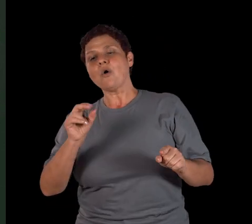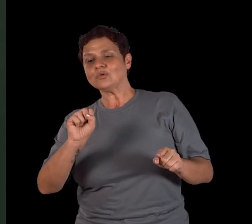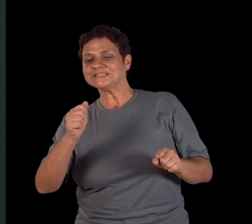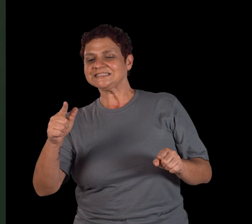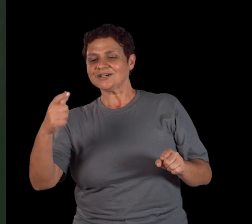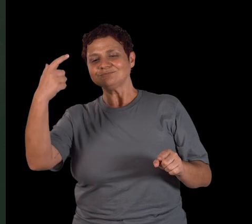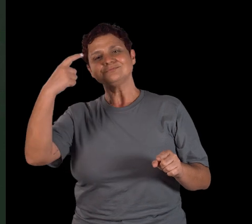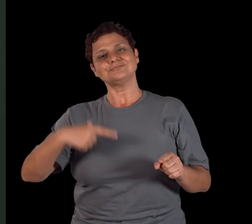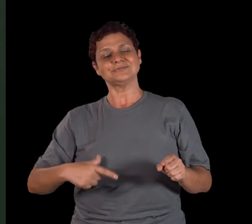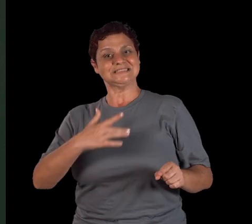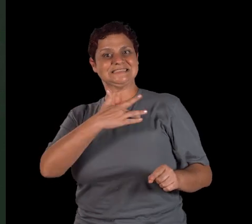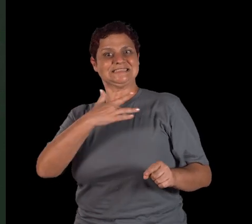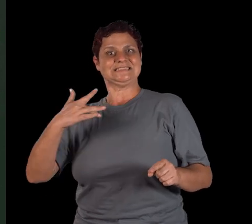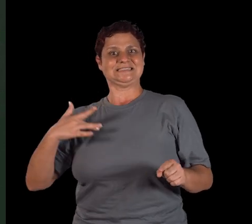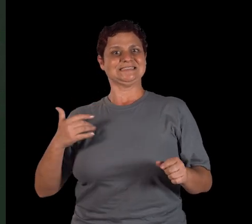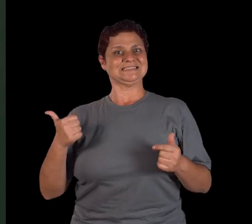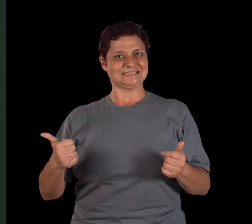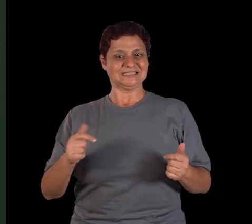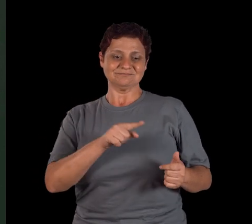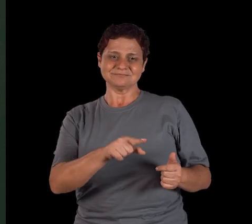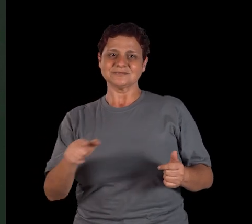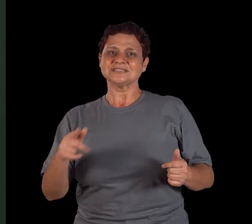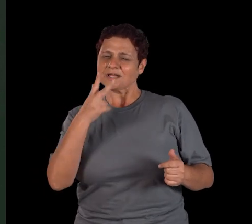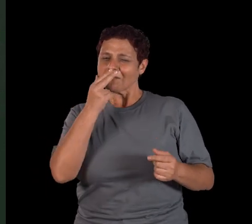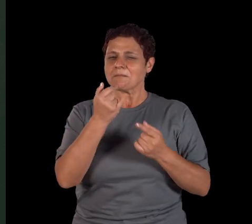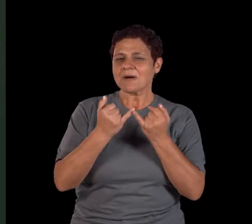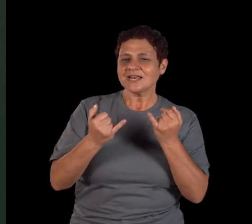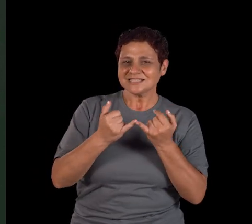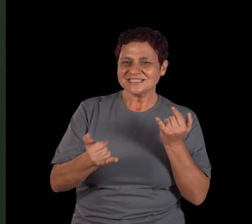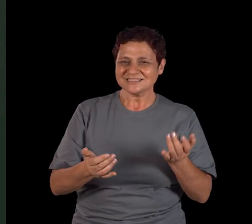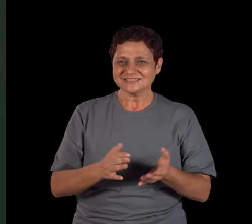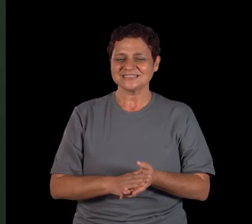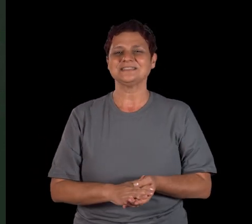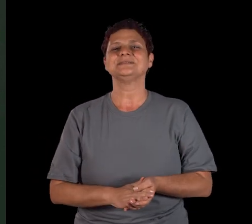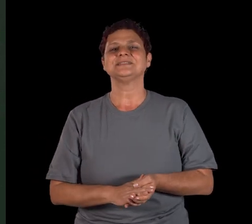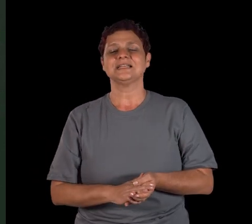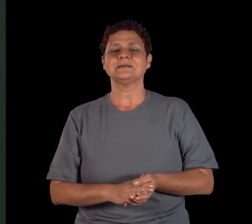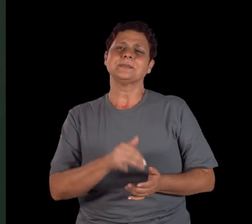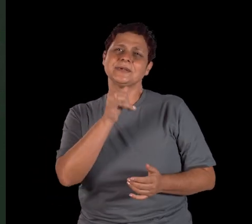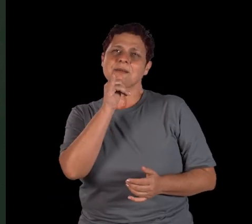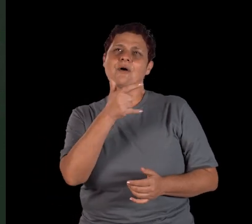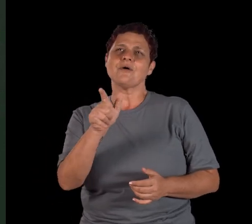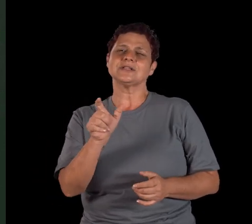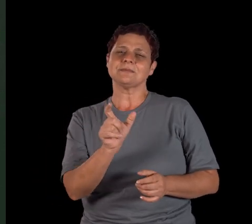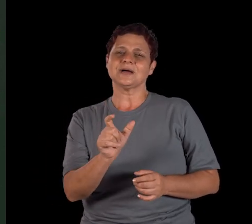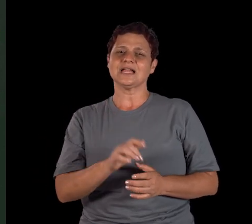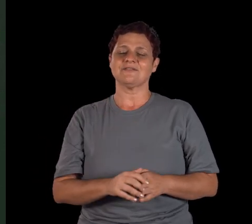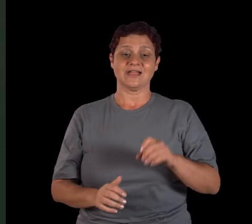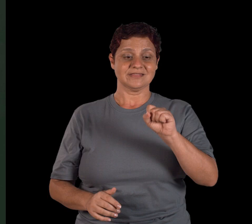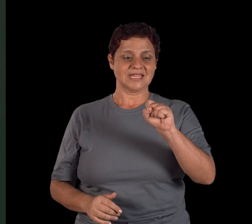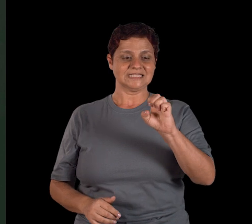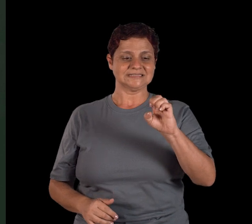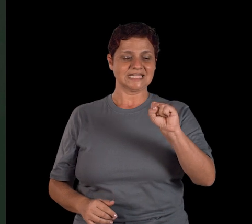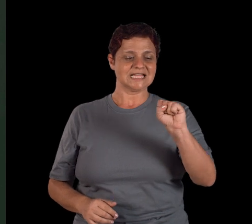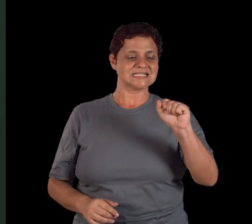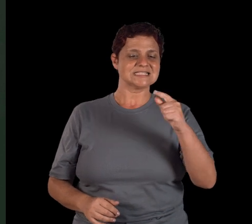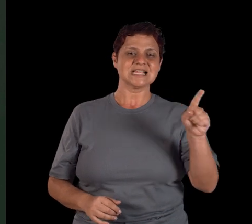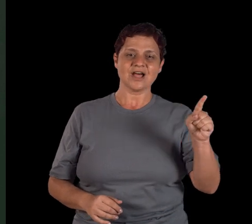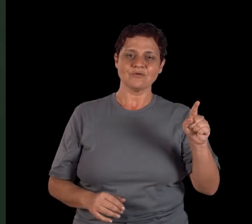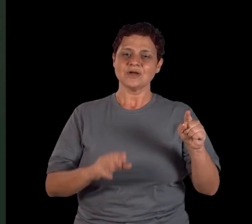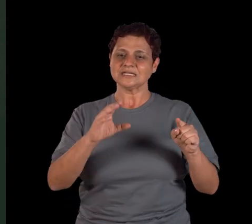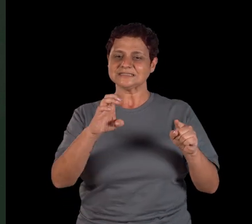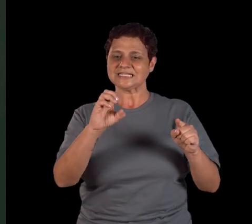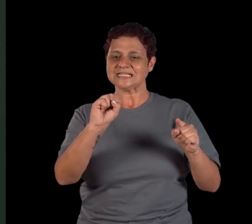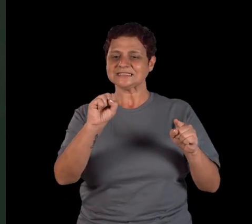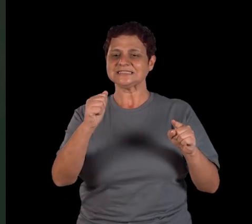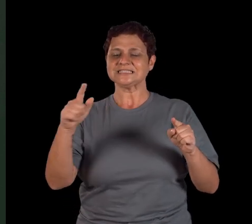salvo, né? De estar salvo, de estar bem, saúde. Né? Então eu tenho lá, qual outra palavrinha que pode entrar aí? A palavra sessão, com 2 S, é sessão